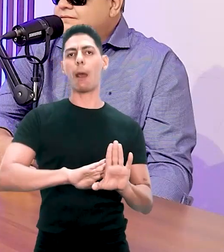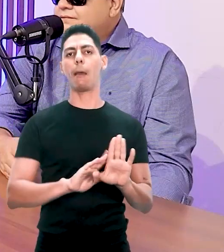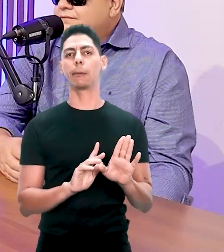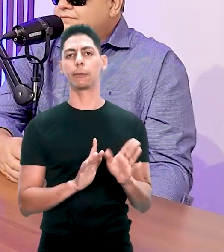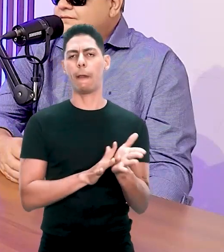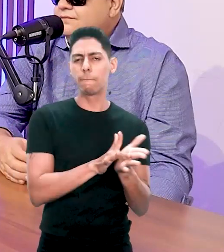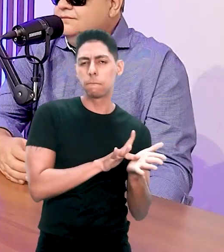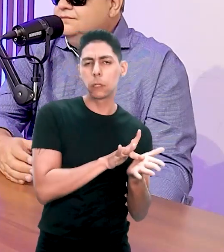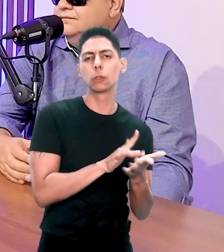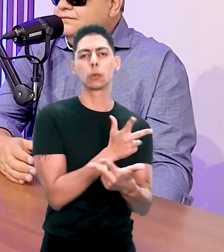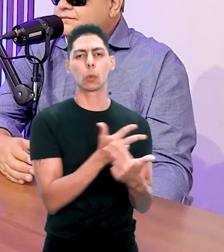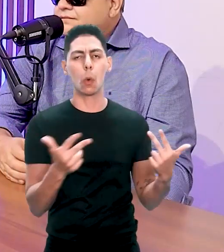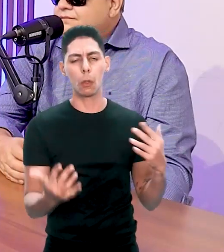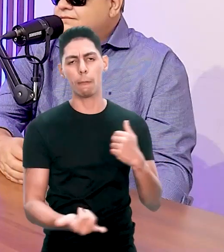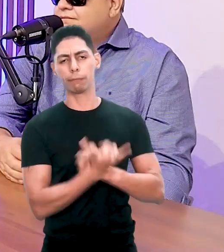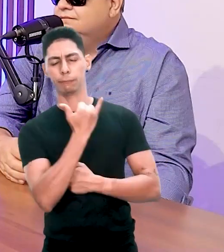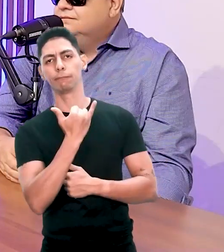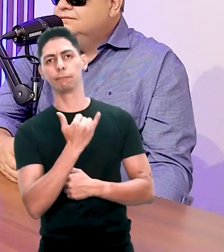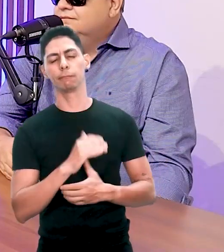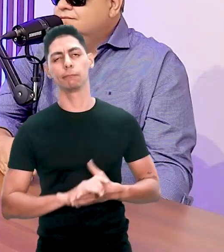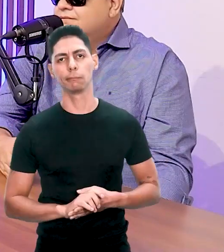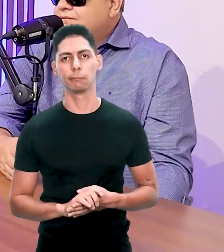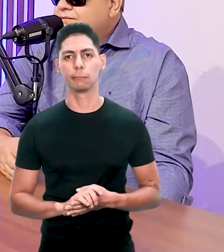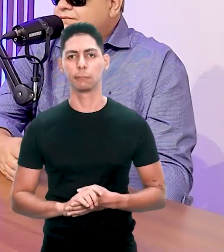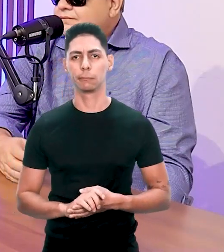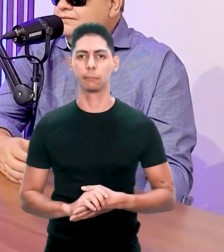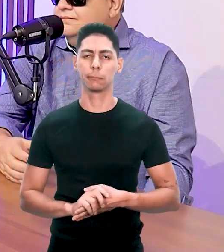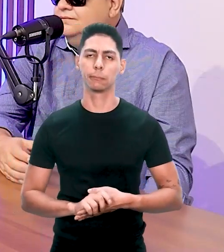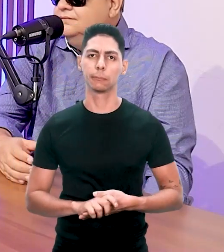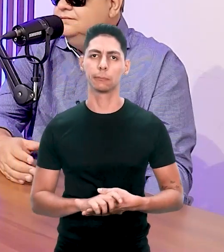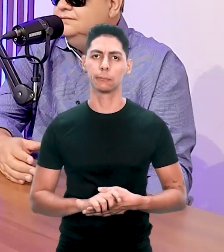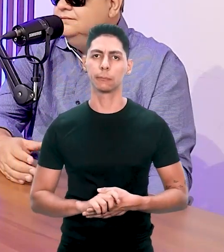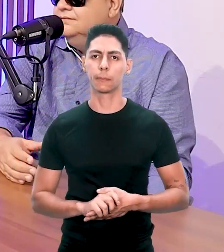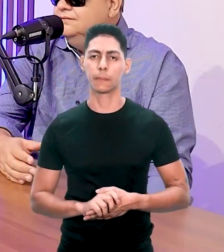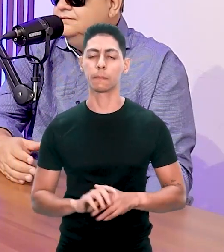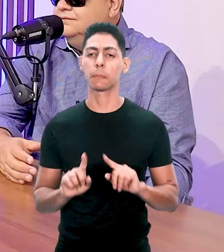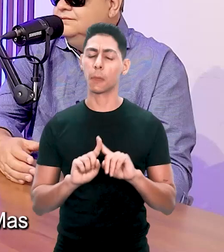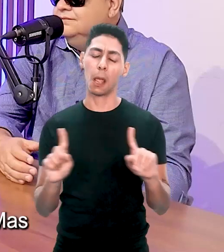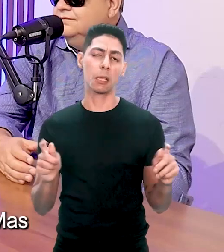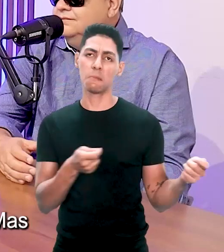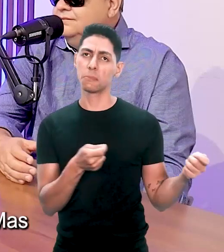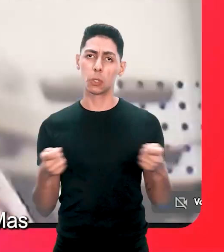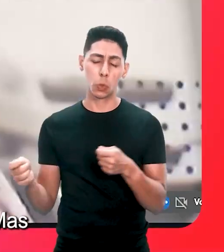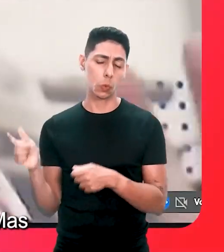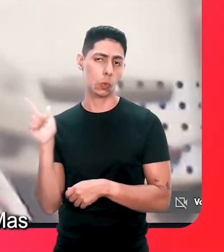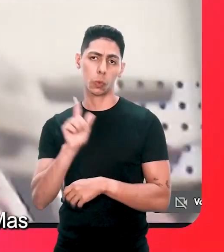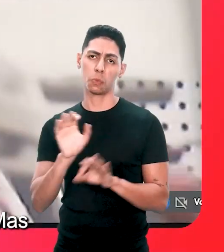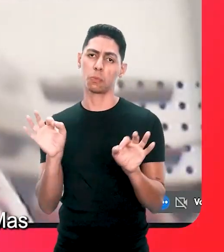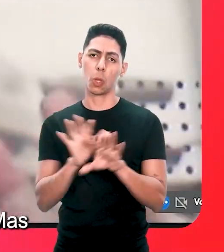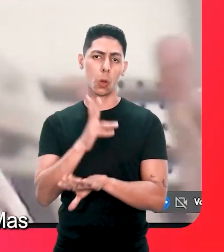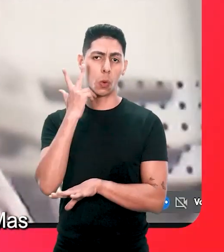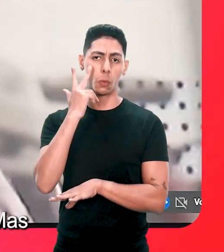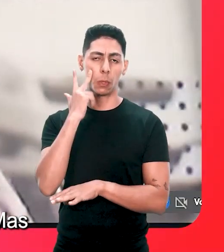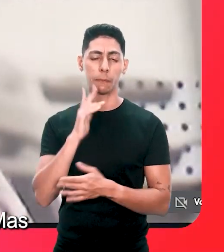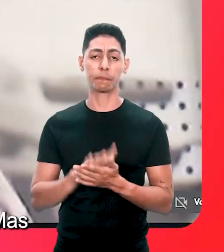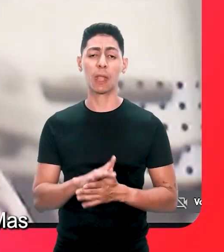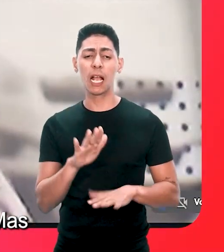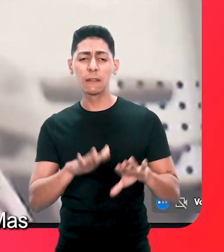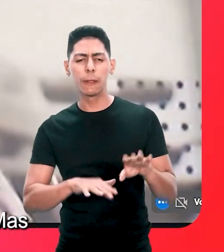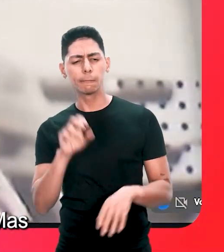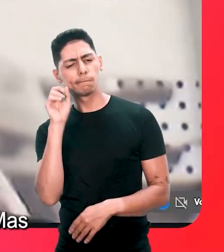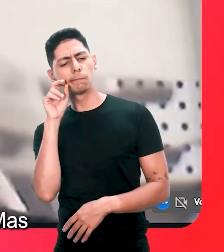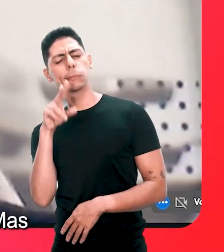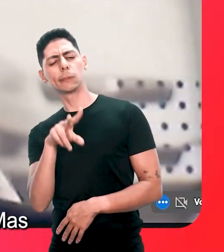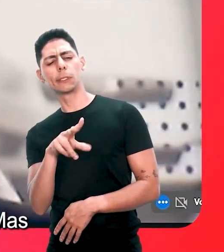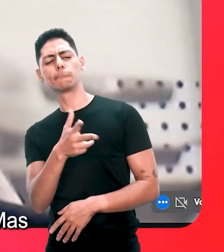Porque isso te incentivava a falar, né? Mas deu para passar. Cheguei a olhar de longe, a chegar perto